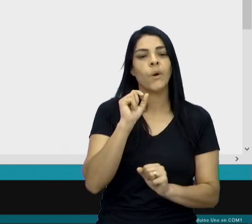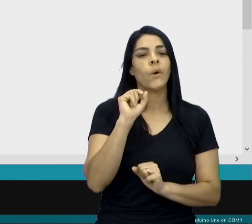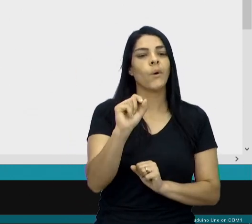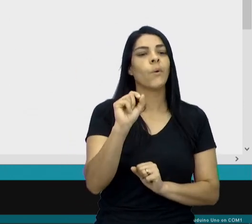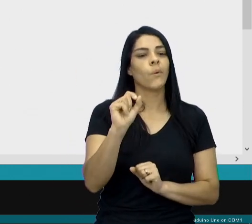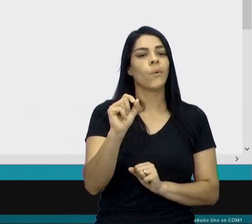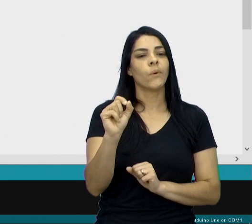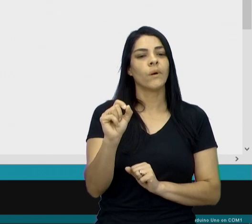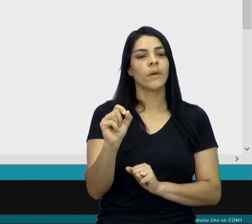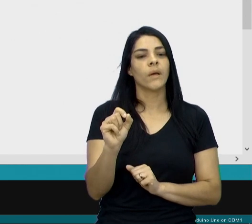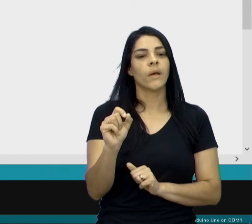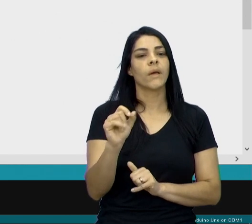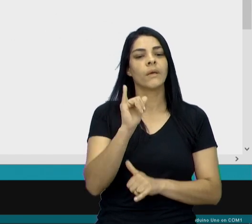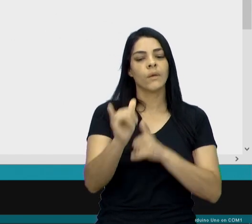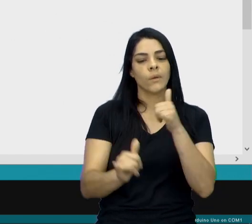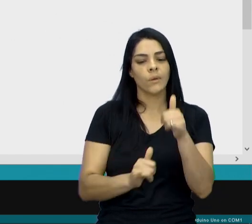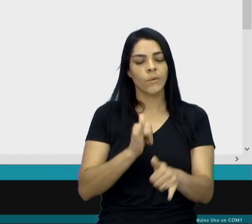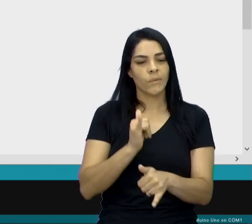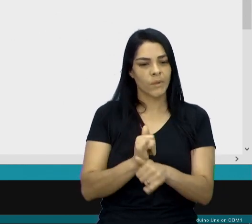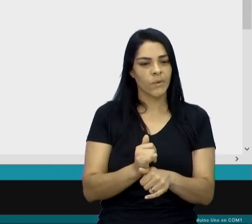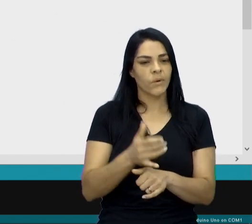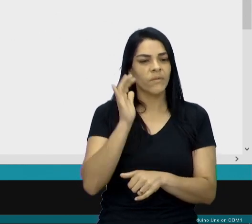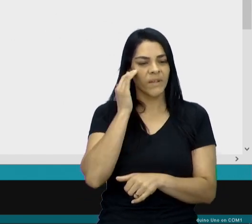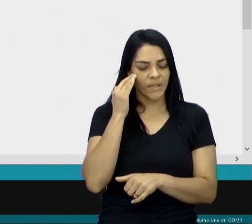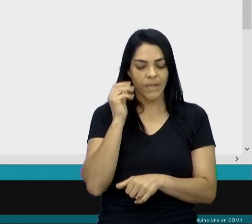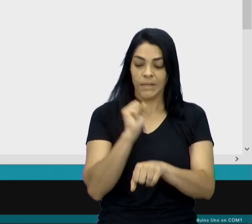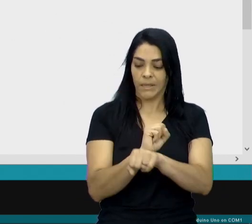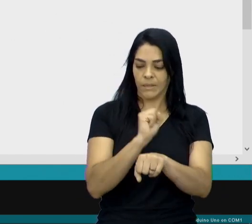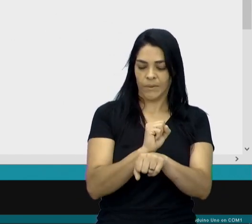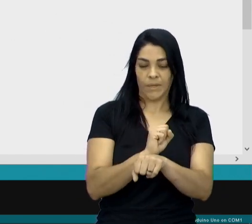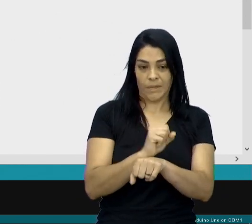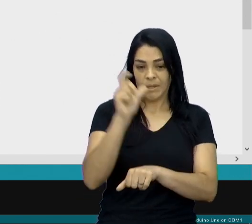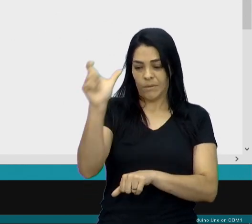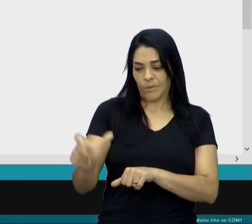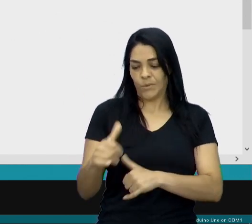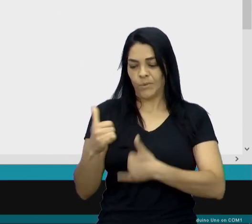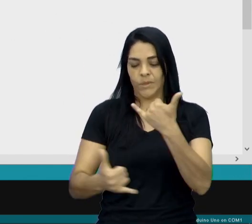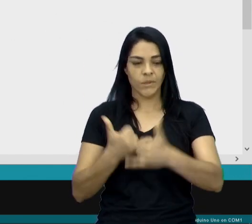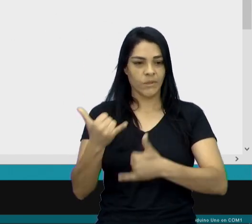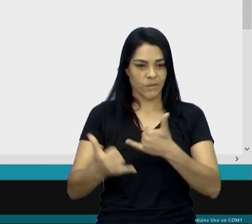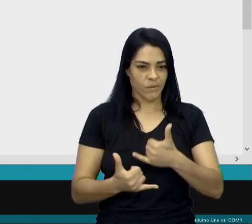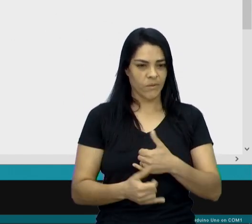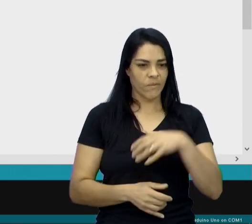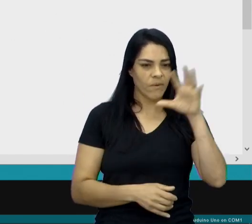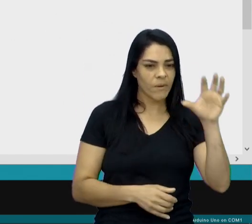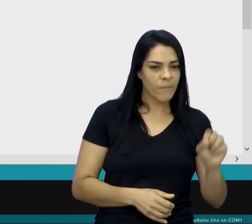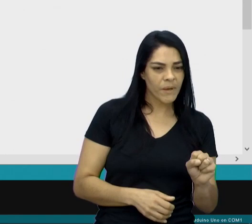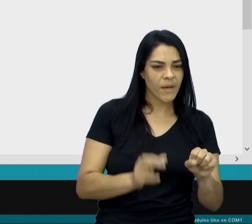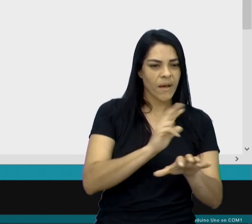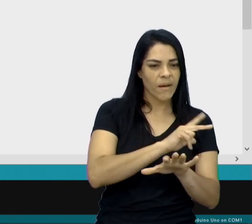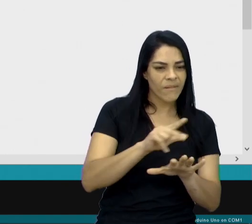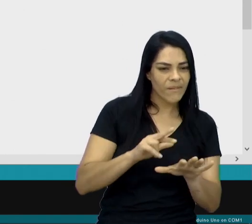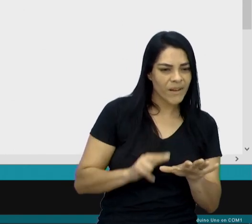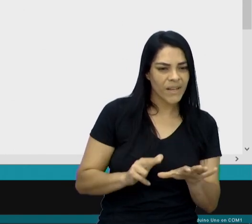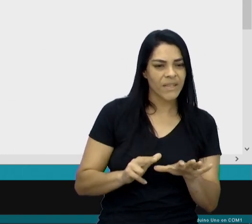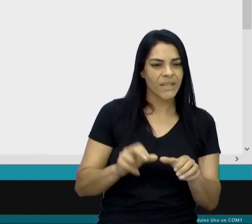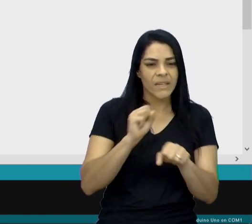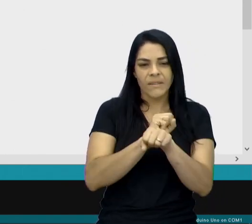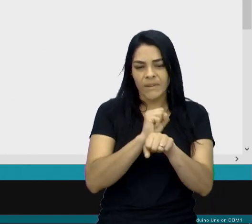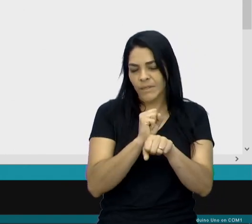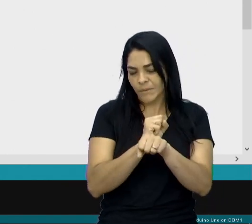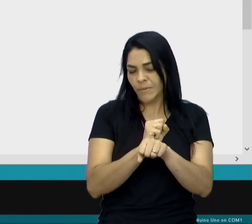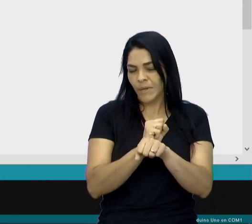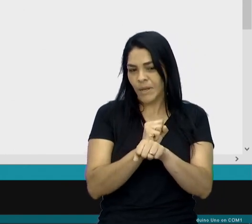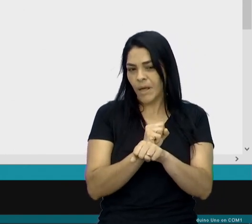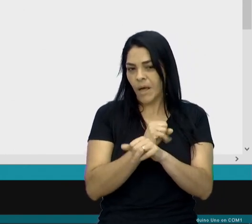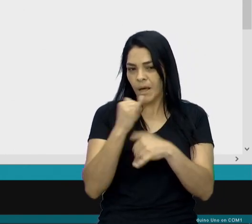vai entender, né? Que é assim, aguardando o jogador. Ele vai pegar esta variável e vai aguardar a jogada. Então,